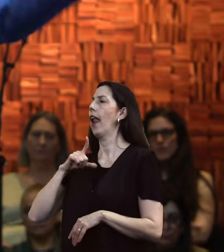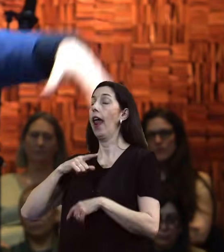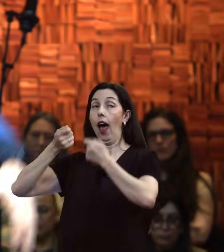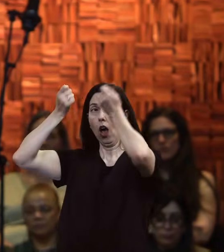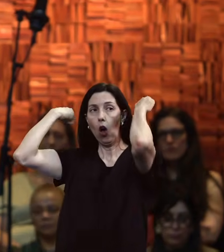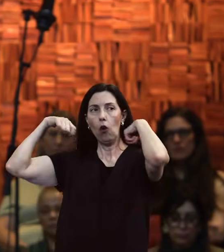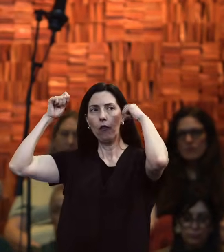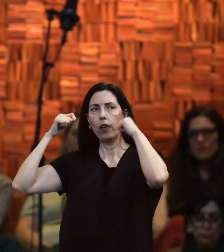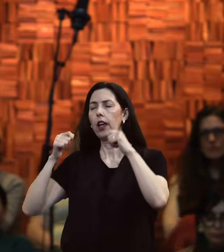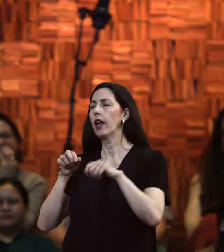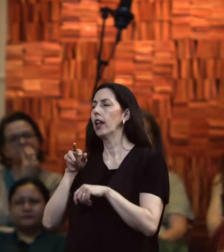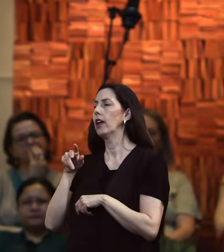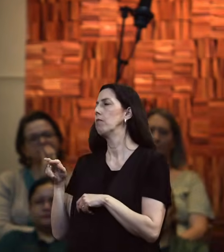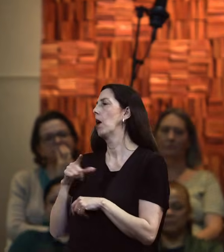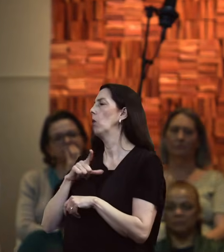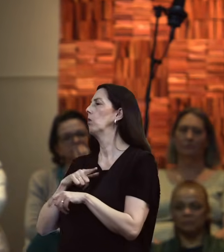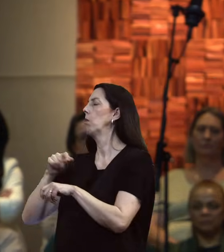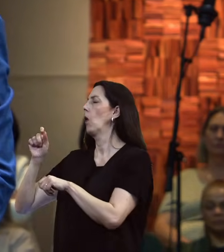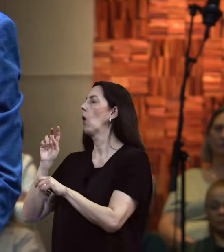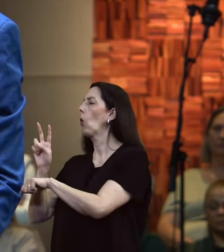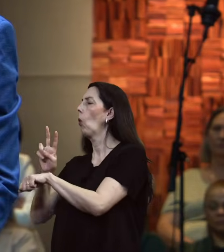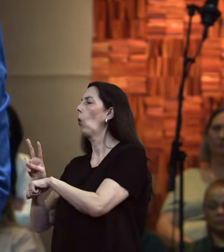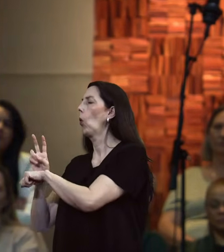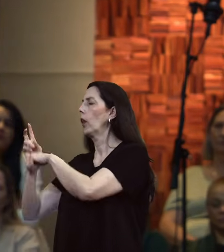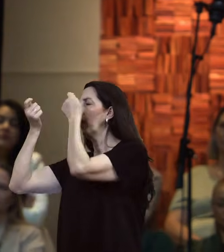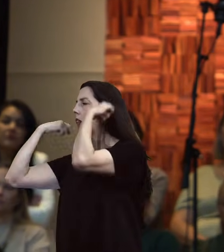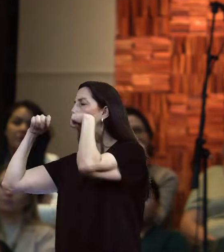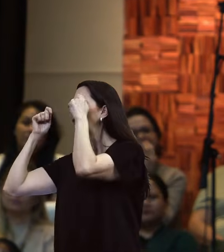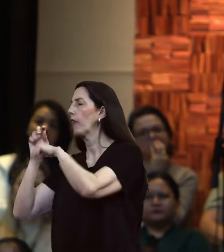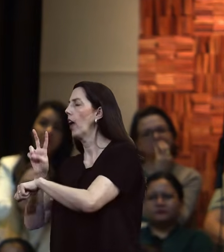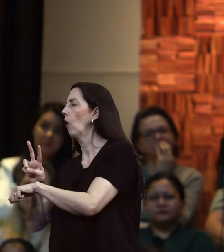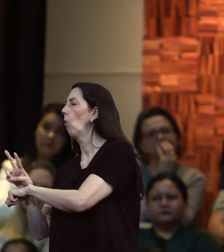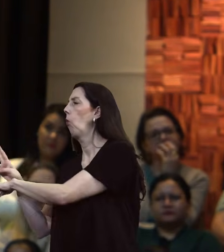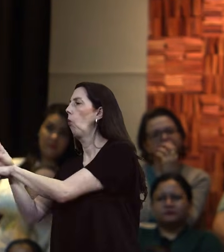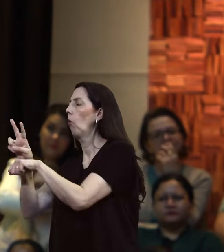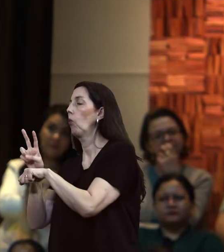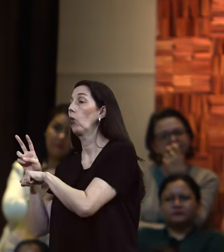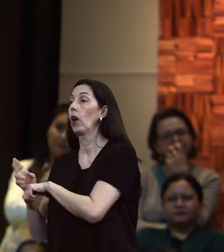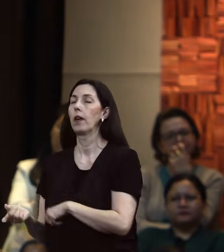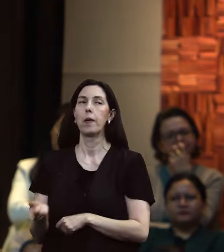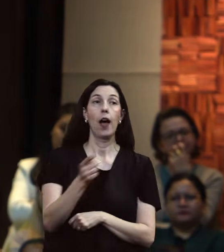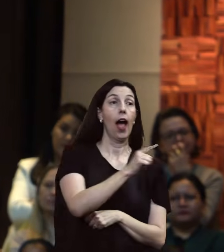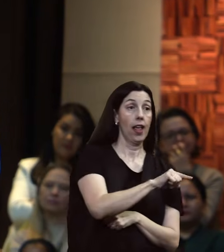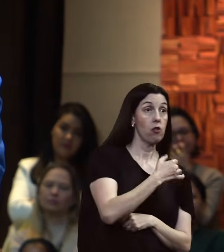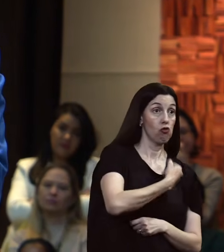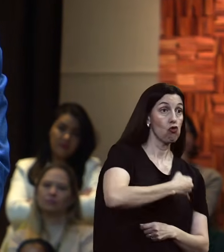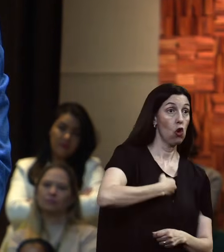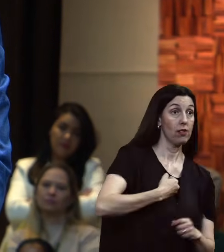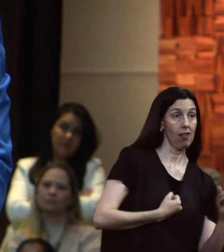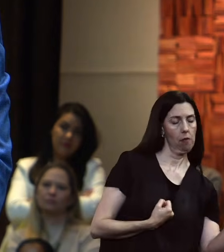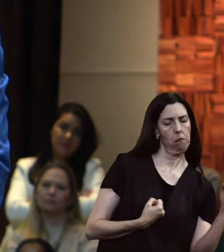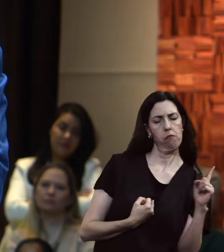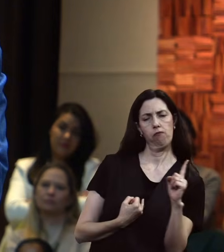aquele sonhador. Fazem piada, tiram sarro.